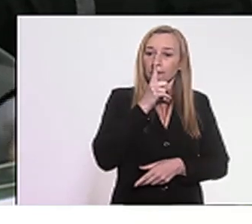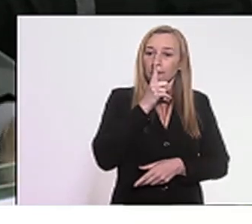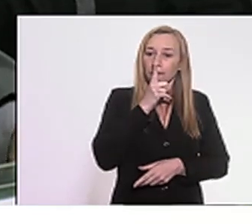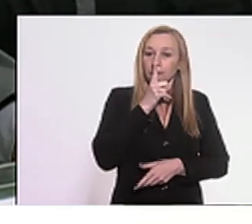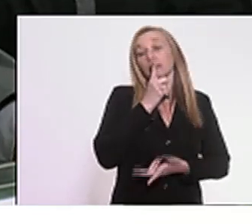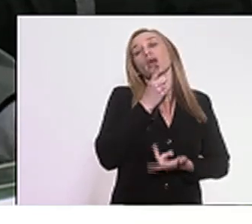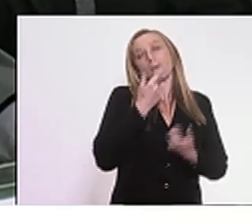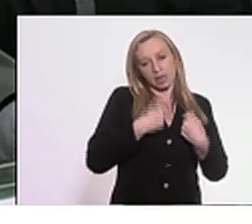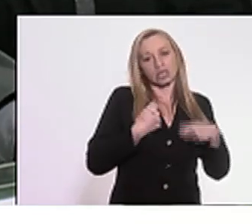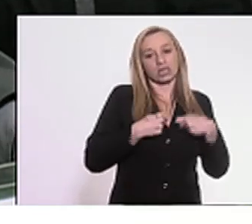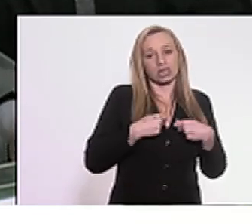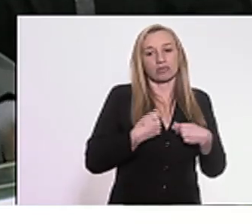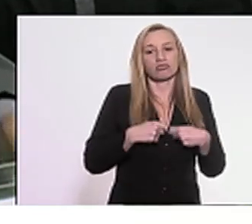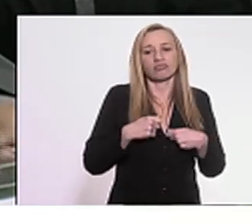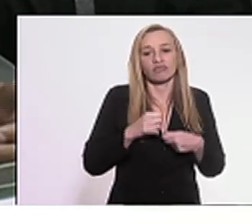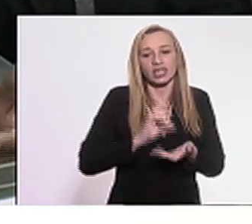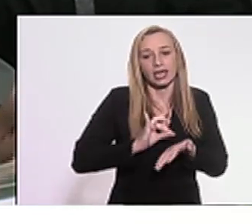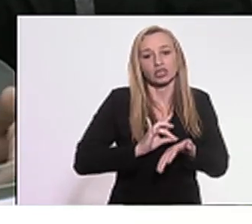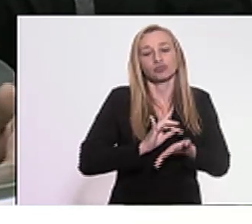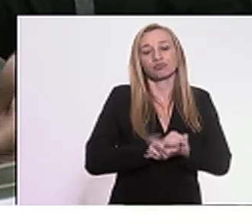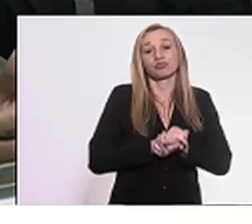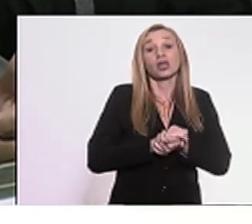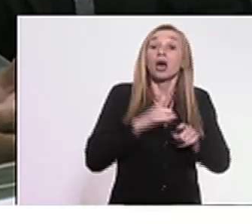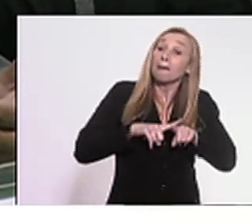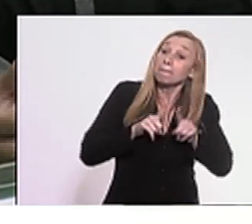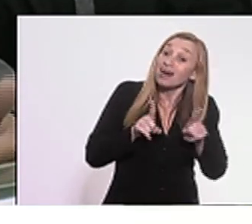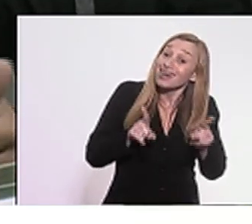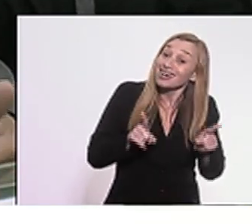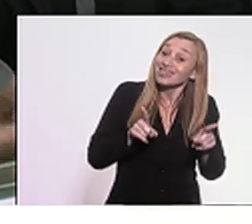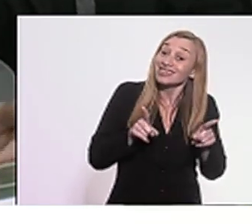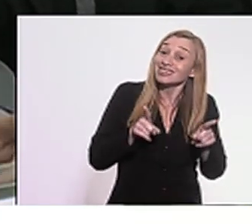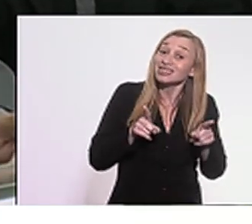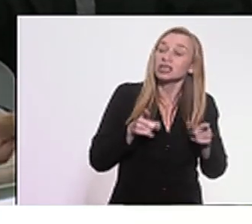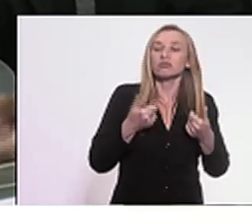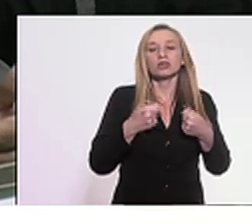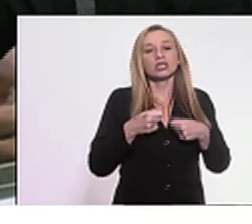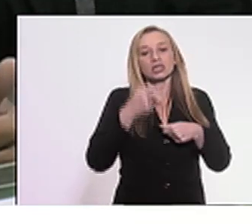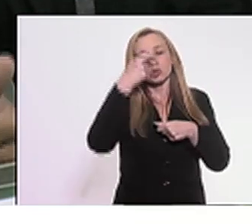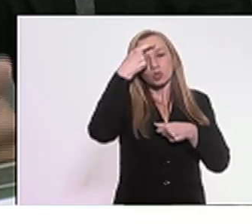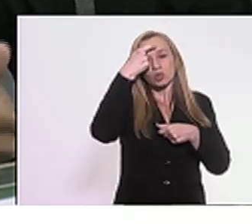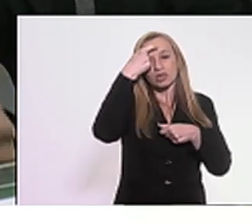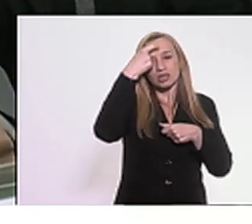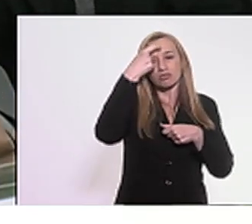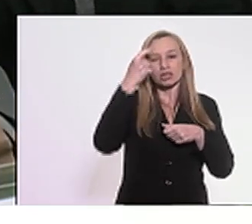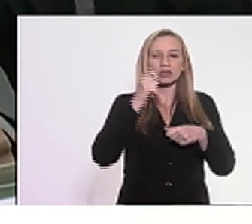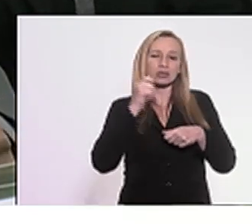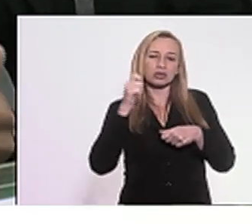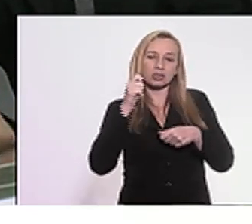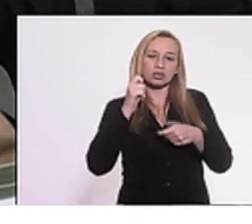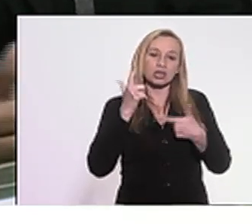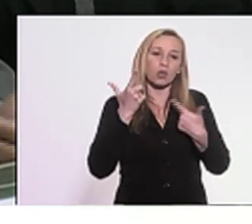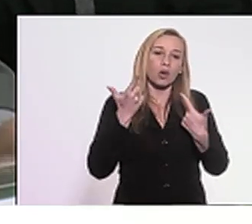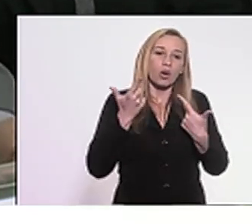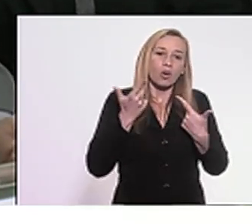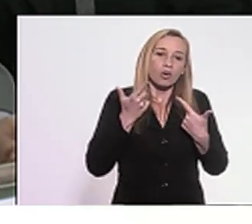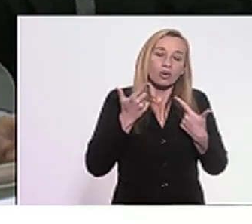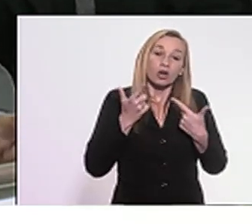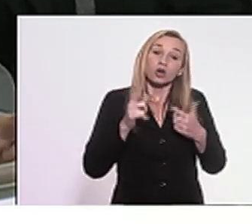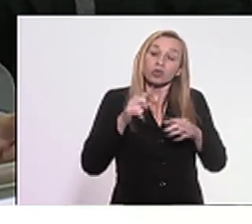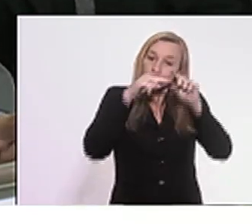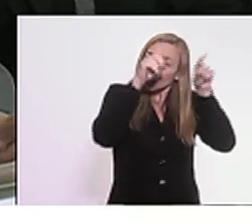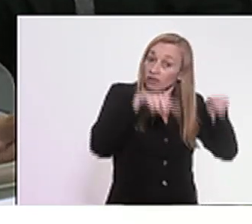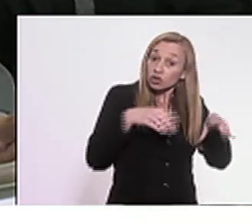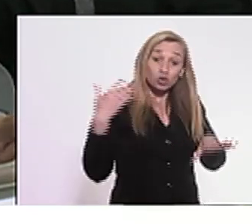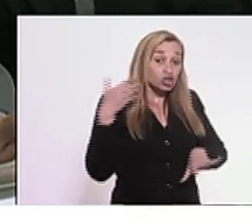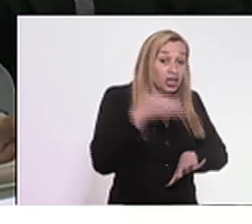né? Precisa ter o sigilo, lógico, mas que tenha o conhecimento, que a associação de classe tenha o conhecimento, para quando esse servidor chegar,